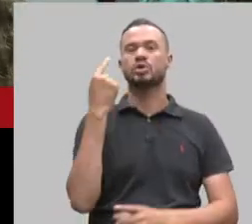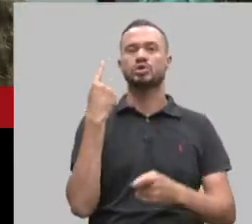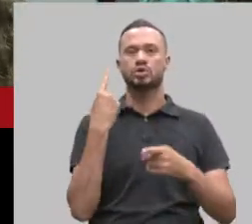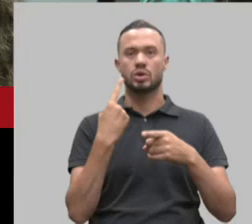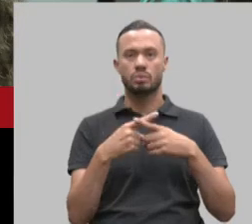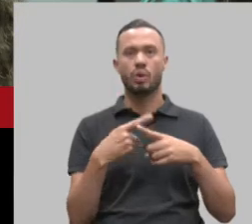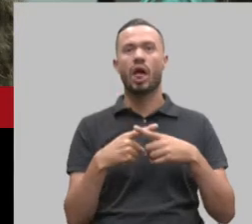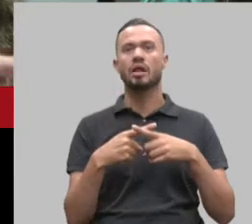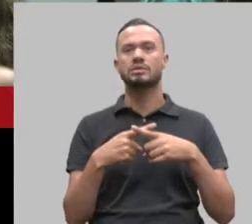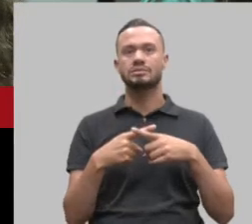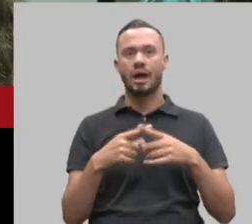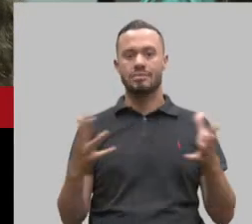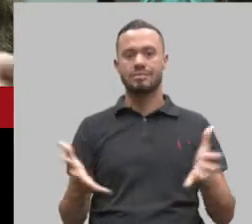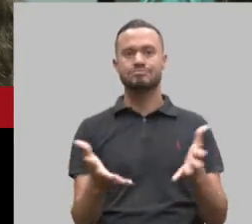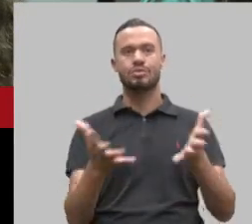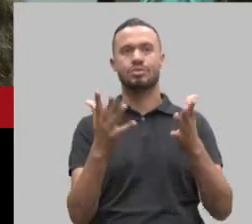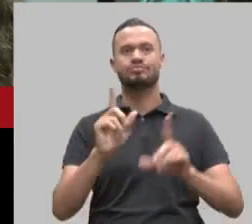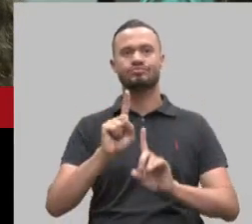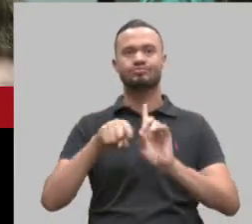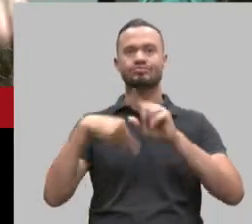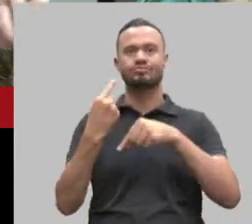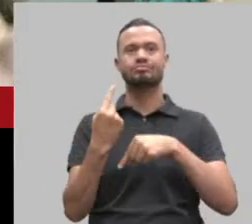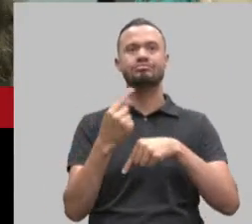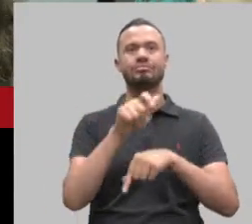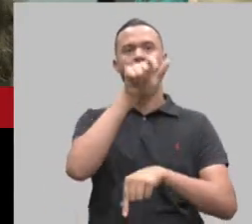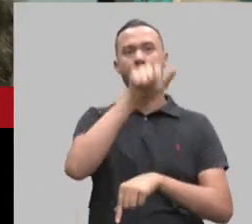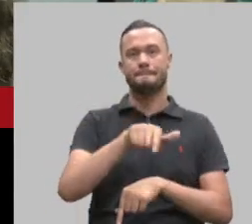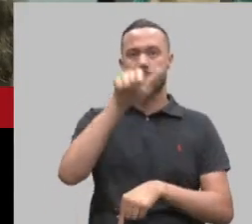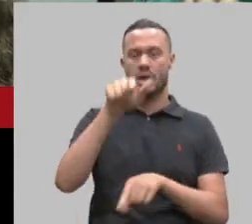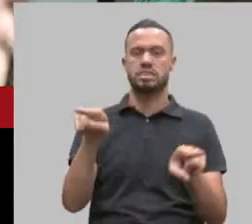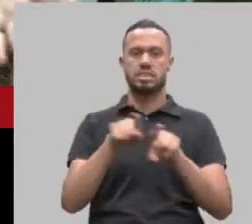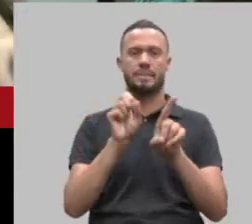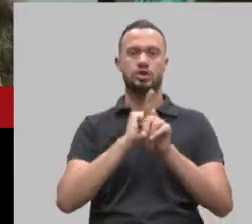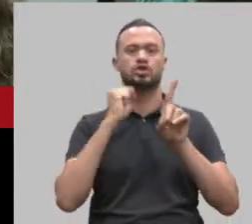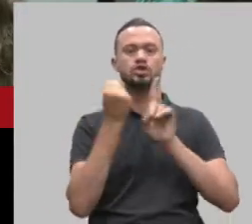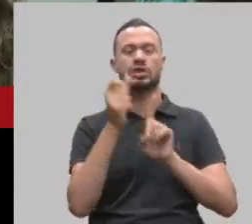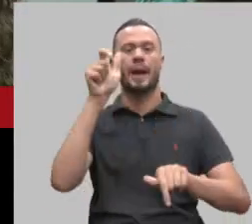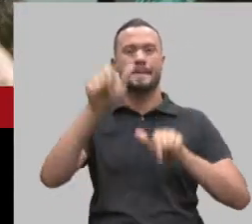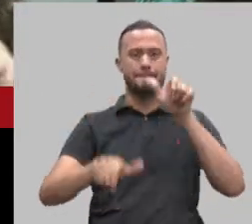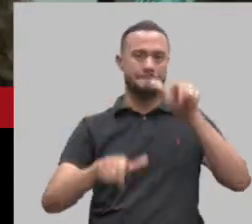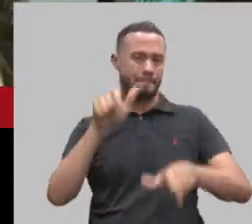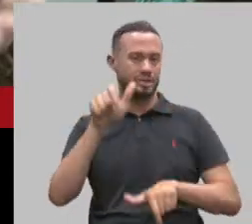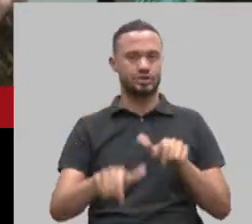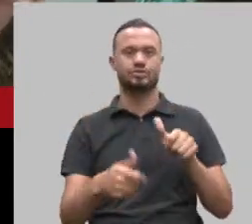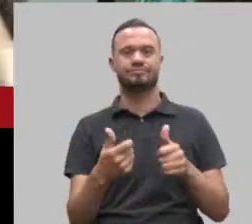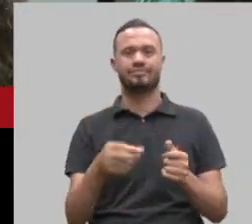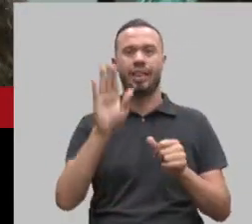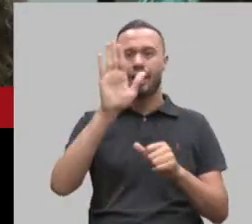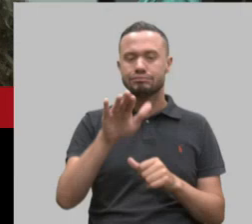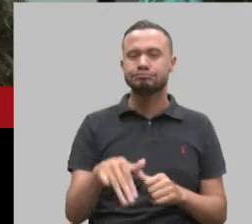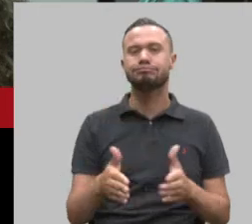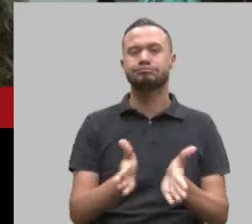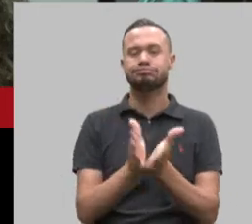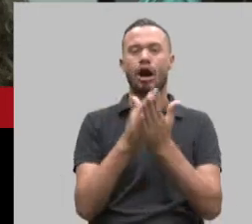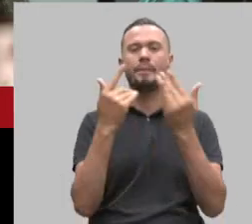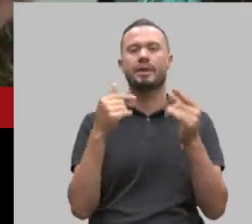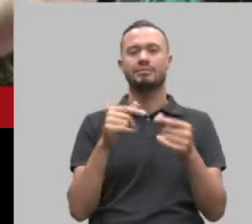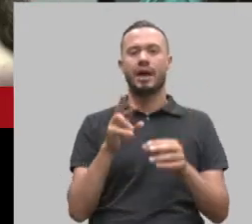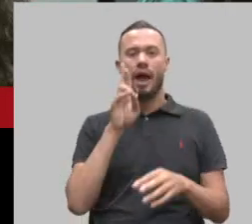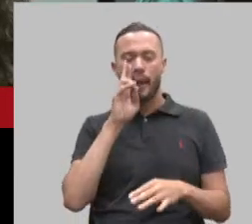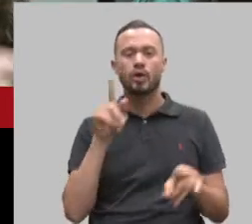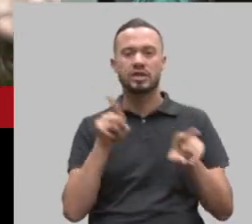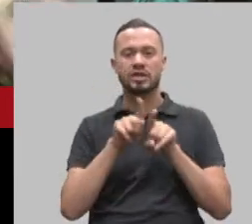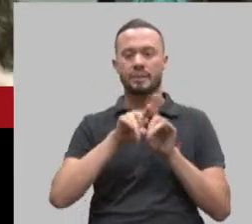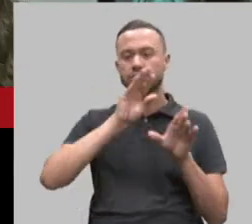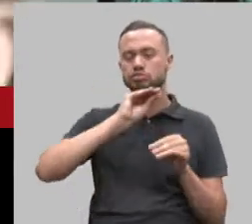promover o desenvolvimento pessoal e social de pessoas em situações de vulnerabilidade risco ou exclusão social e